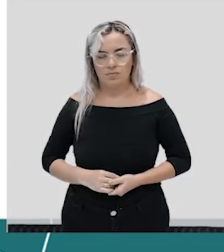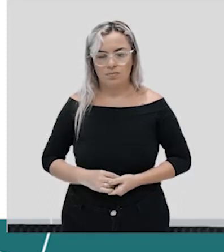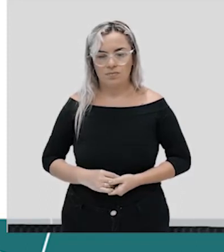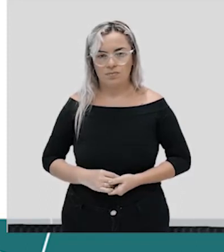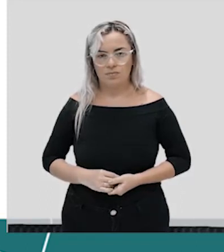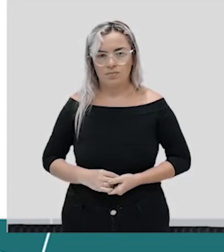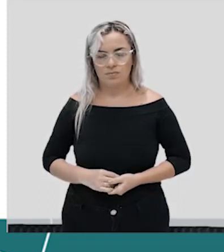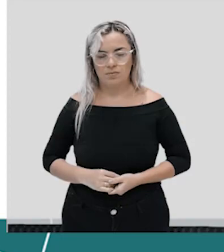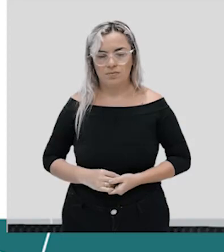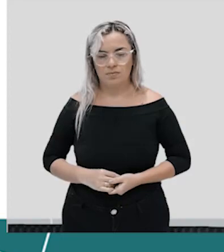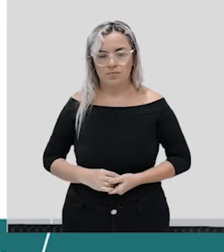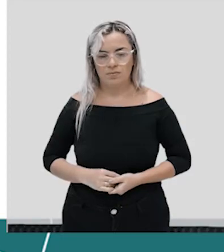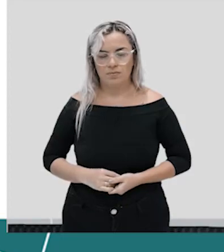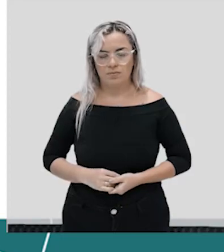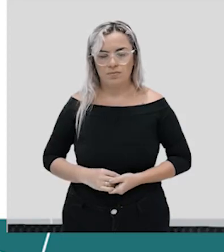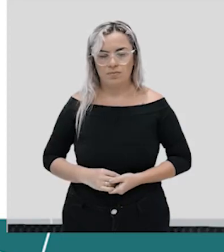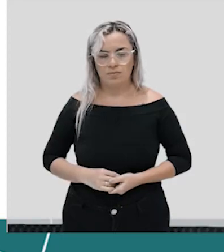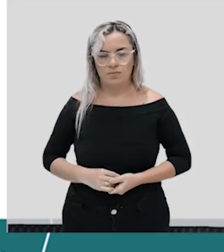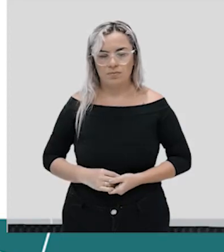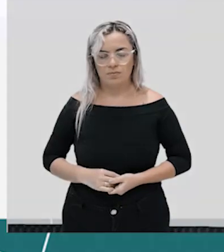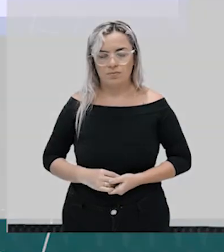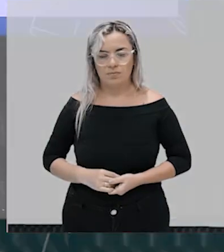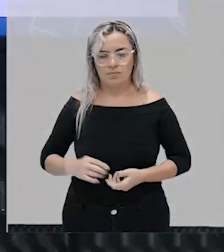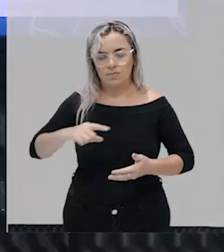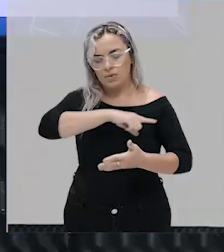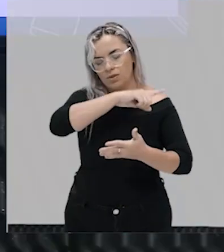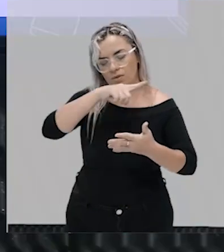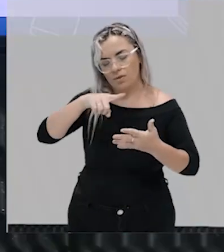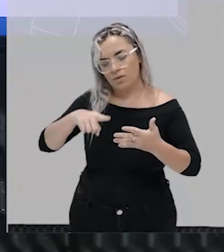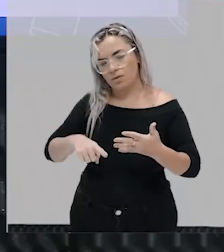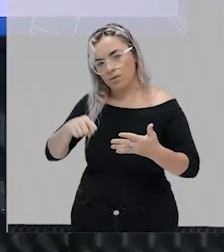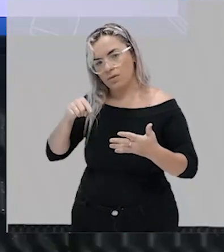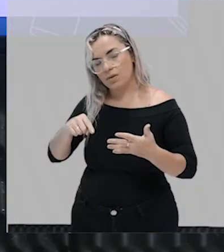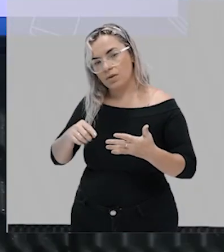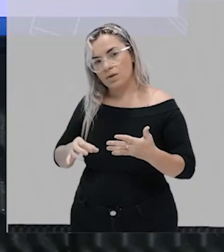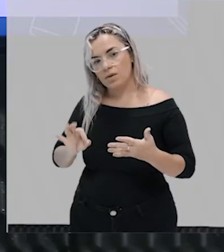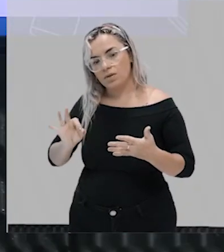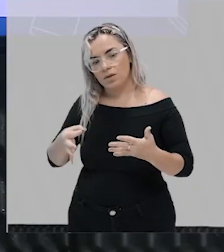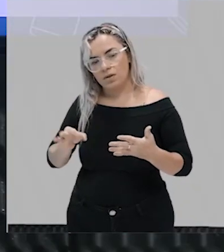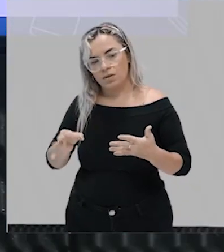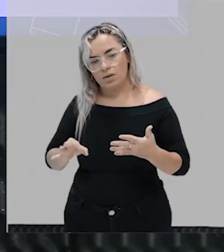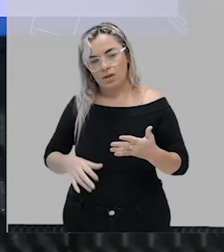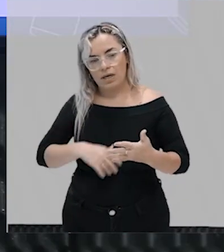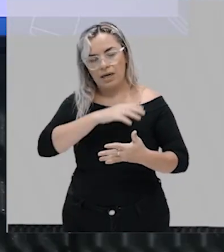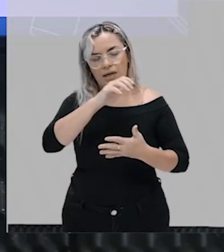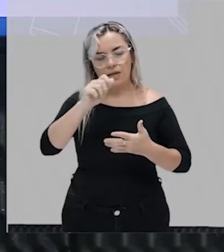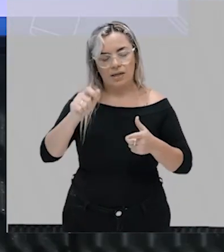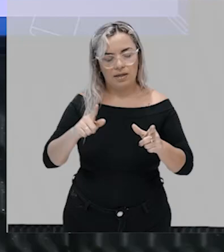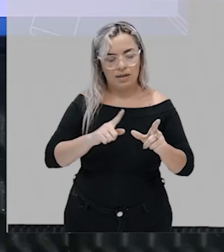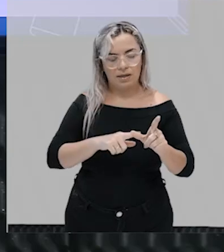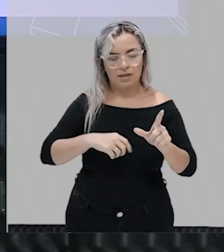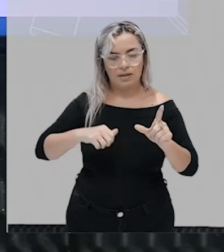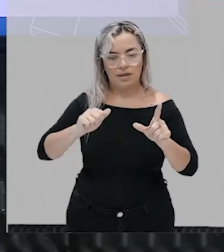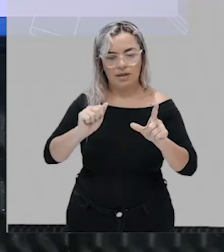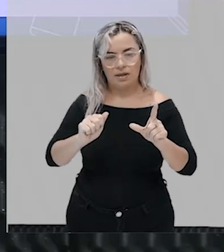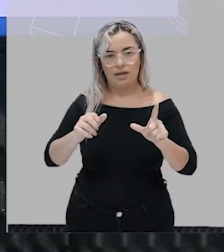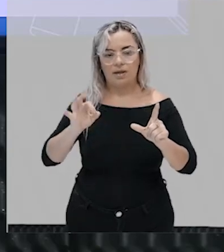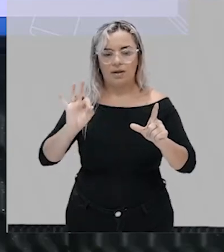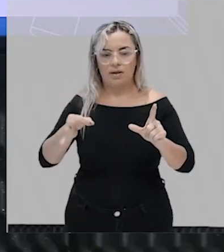tornam multamente dependentes. Então, qual delas aí é a questão correta? Letra A.